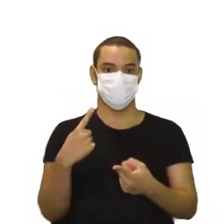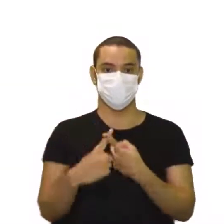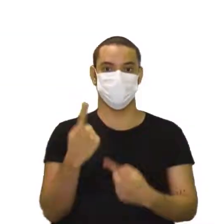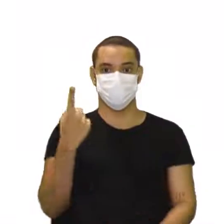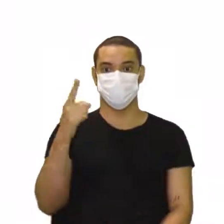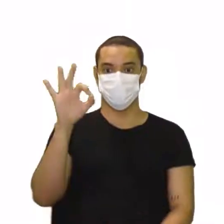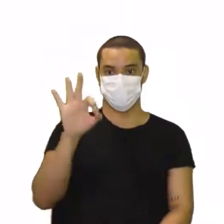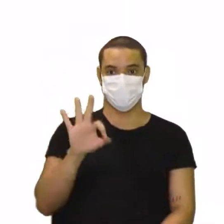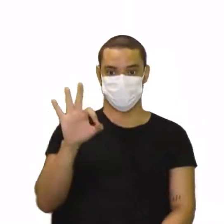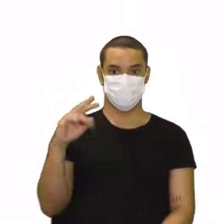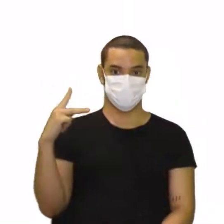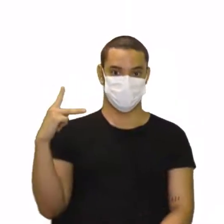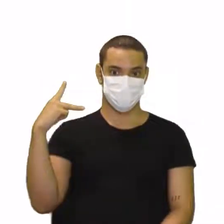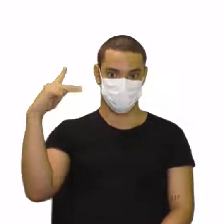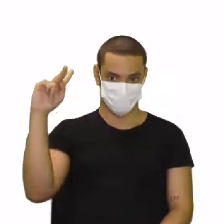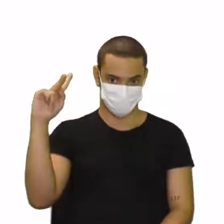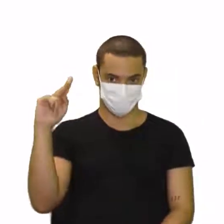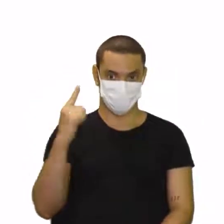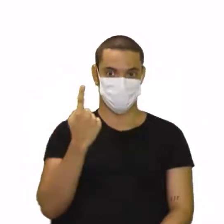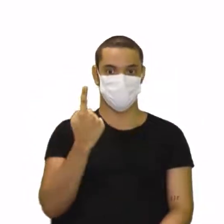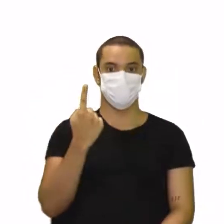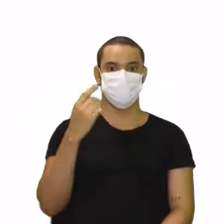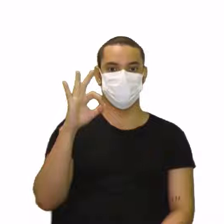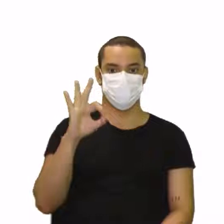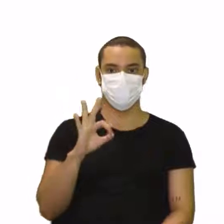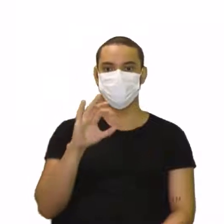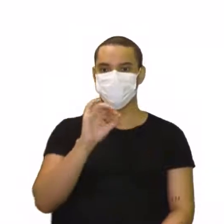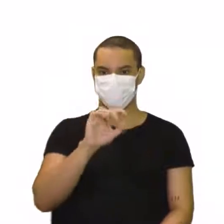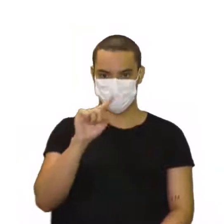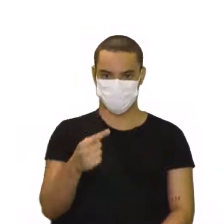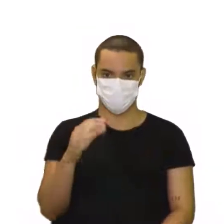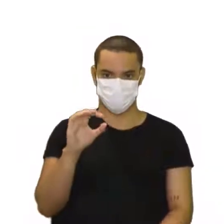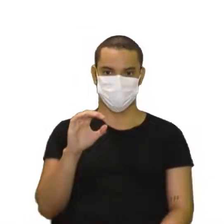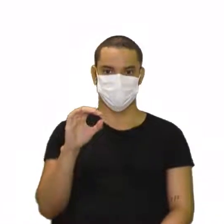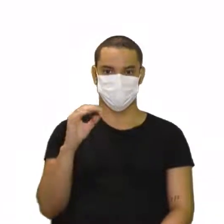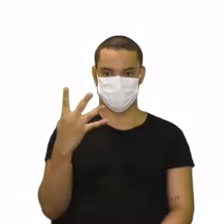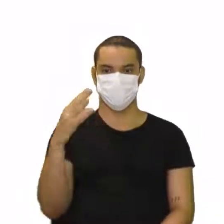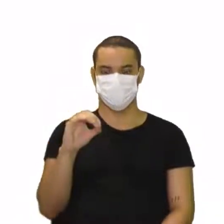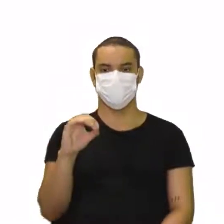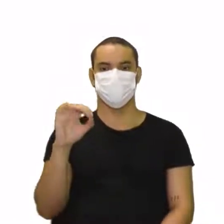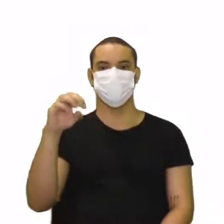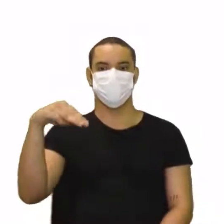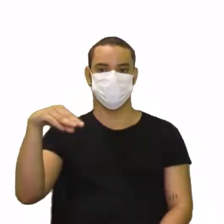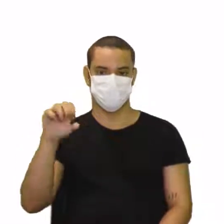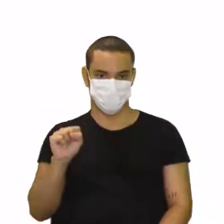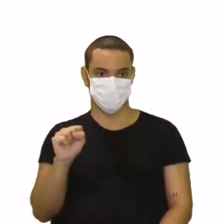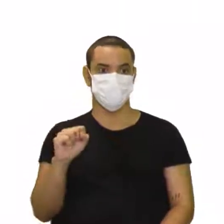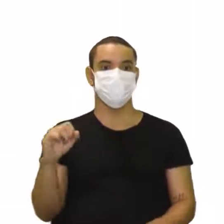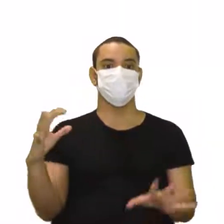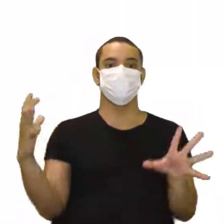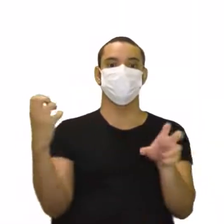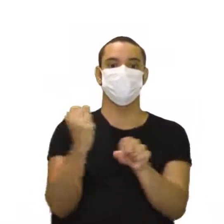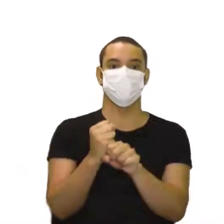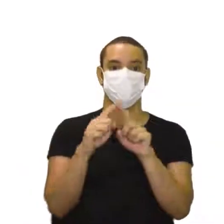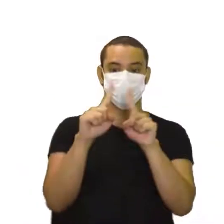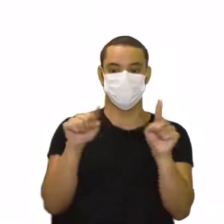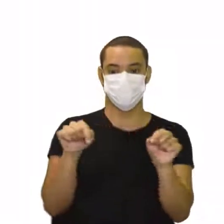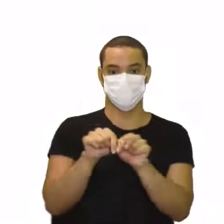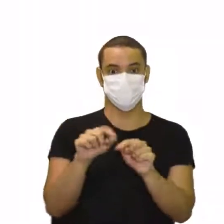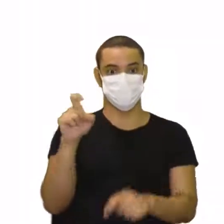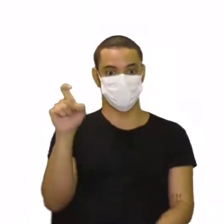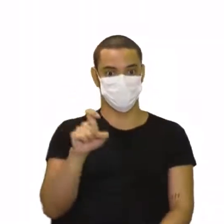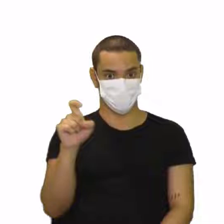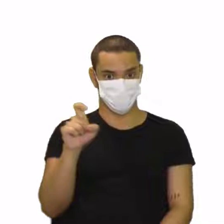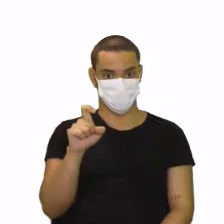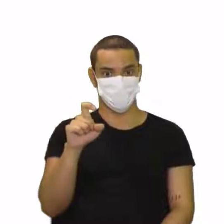1% desse aqui, ó, tá vendo? 0,40 metros por segundo. Calcule a incerteza ΔX na posição. X é posição,